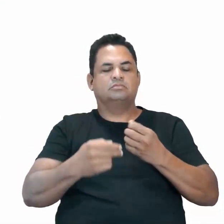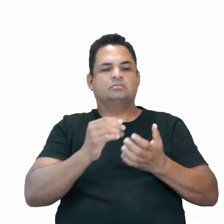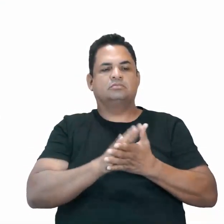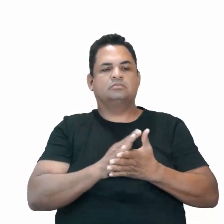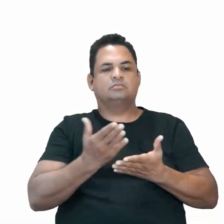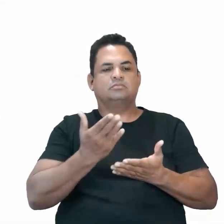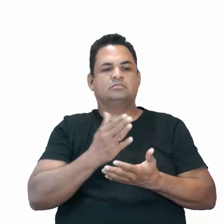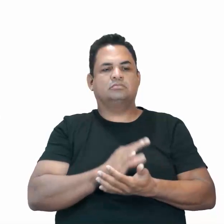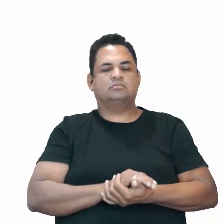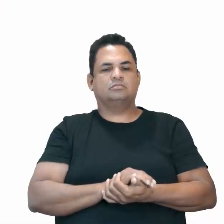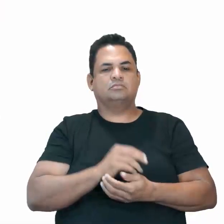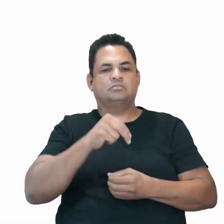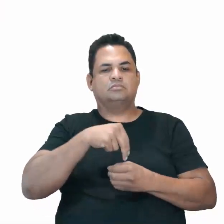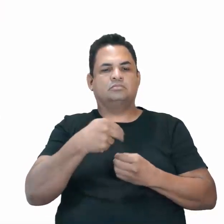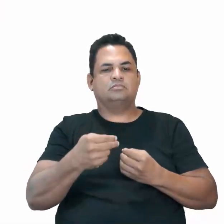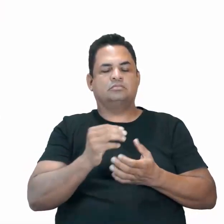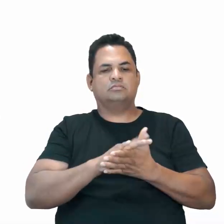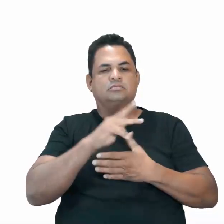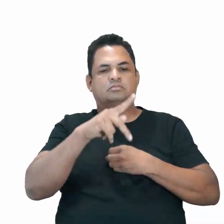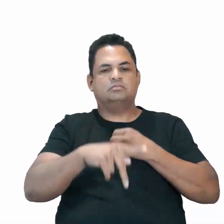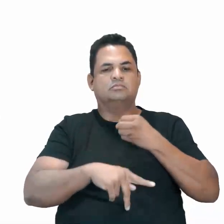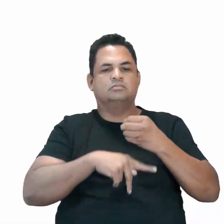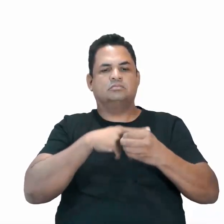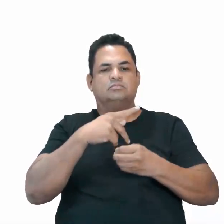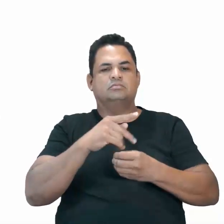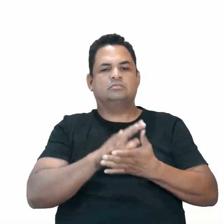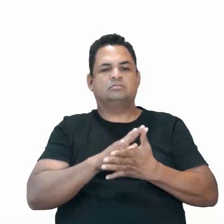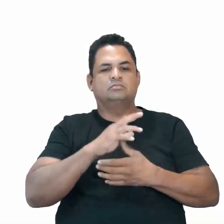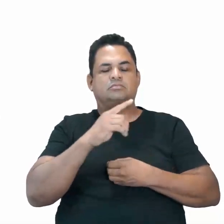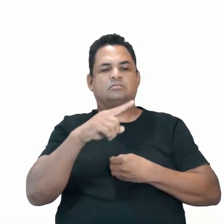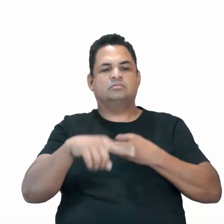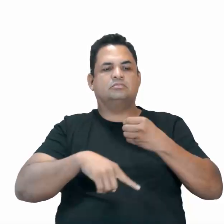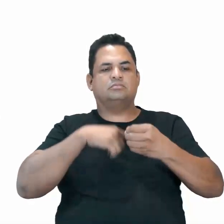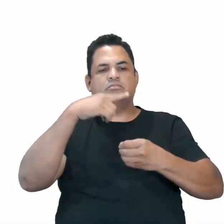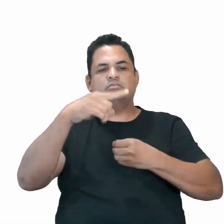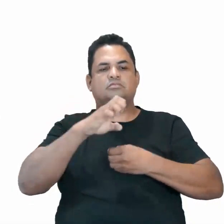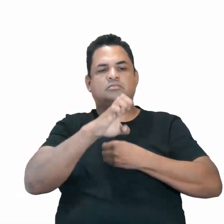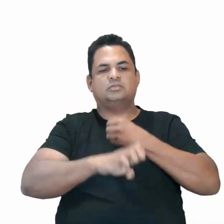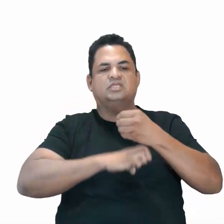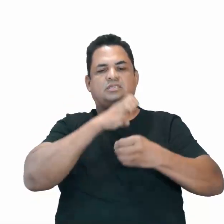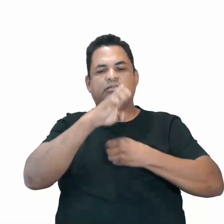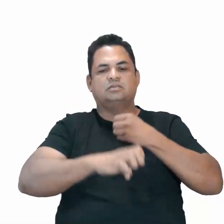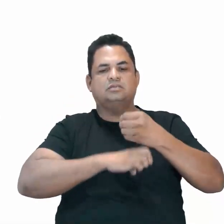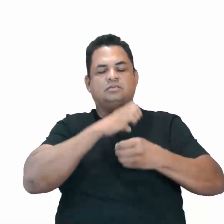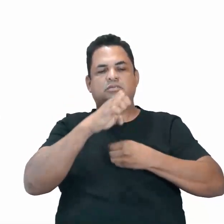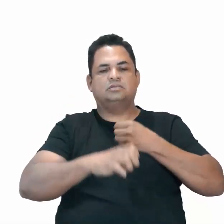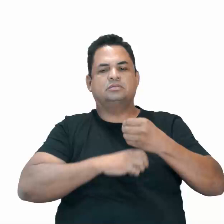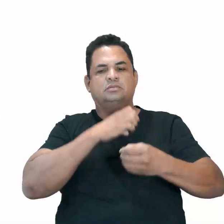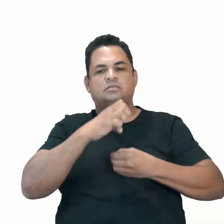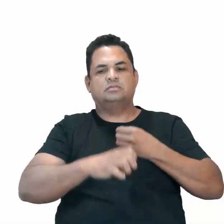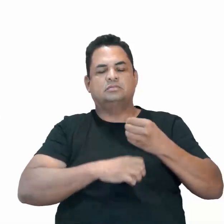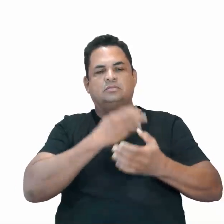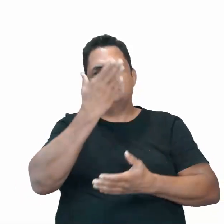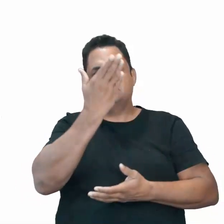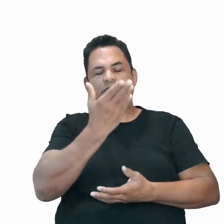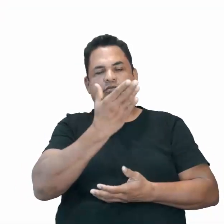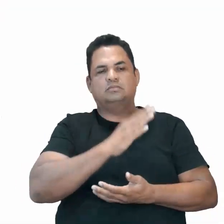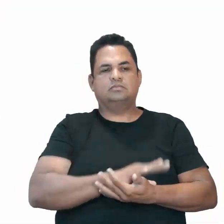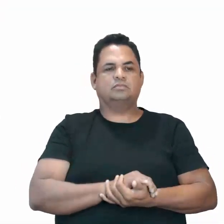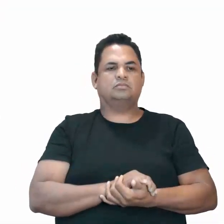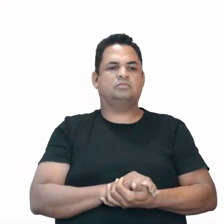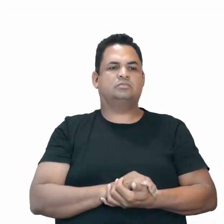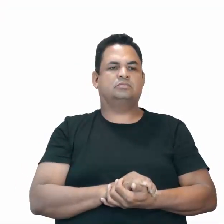Ficam os nêutrons e os prótons, os elétrons ficam o quê? Girando ao redor do núcleo, né? Que aqui pela